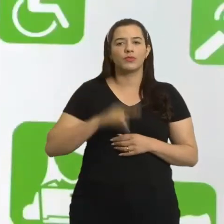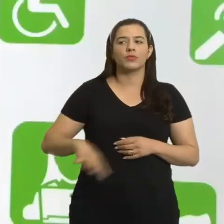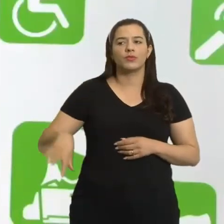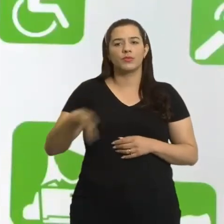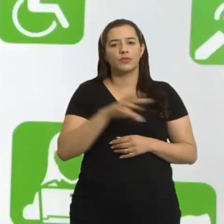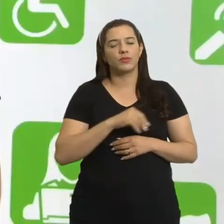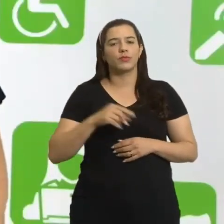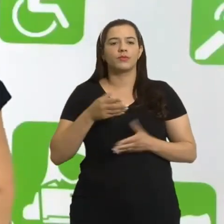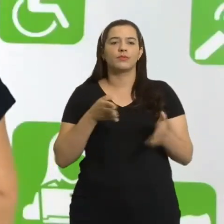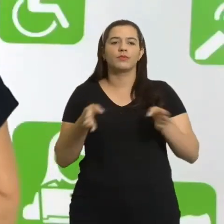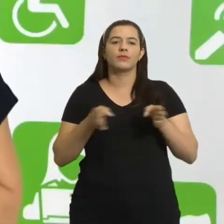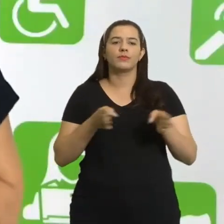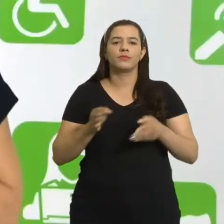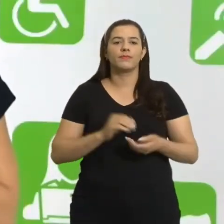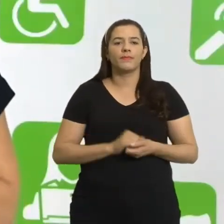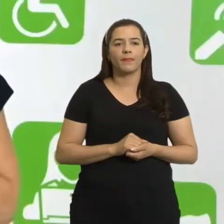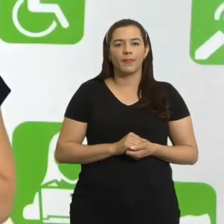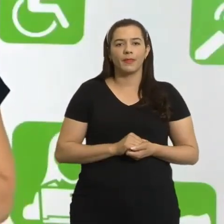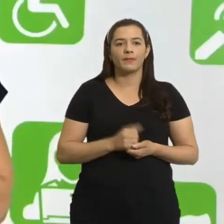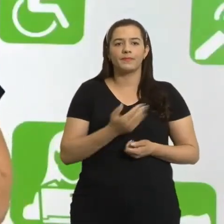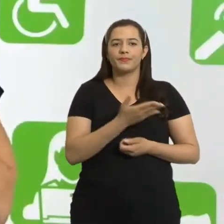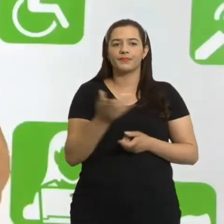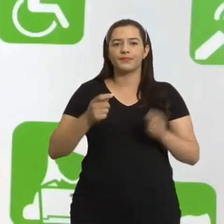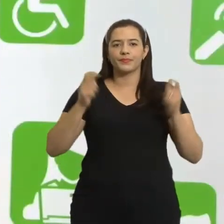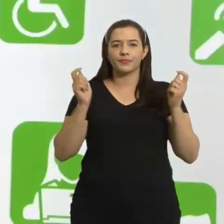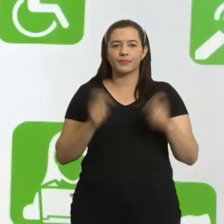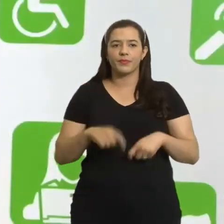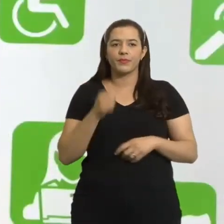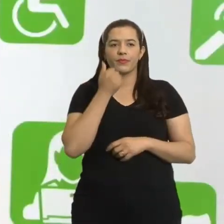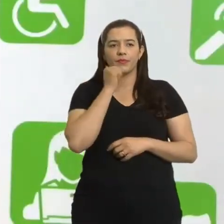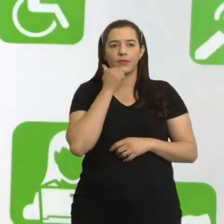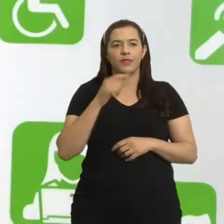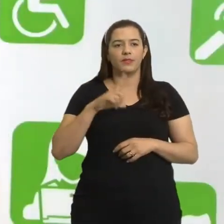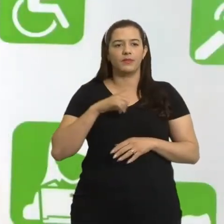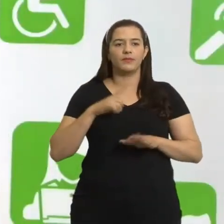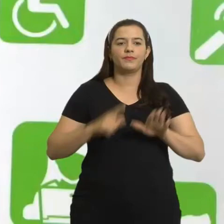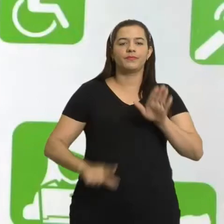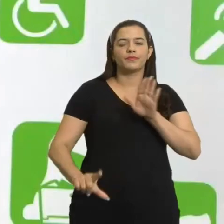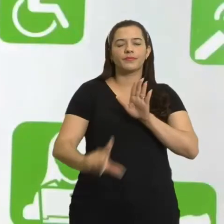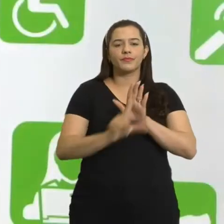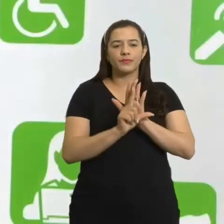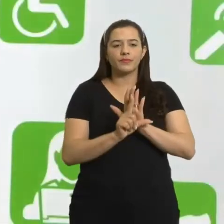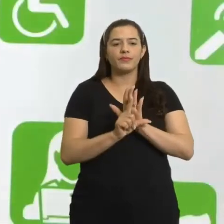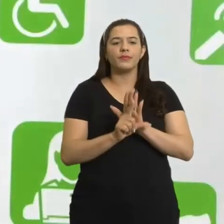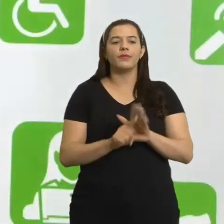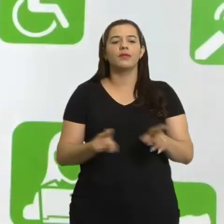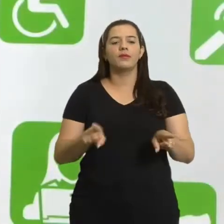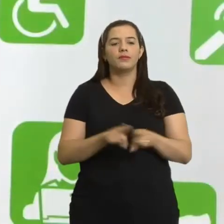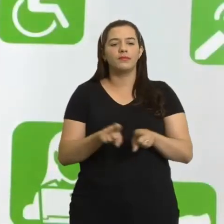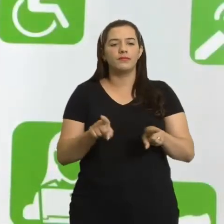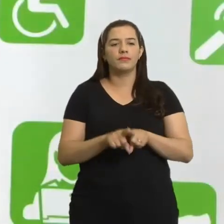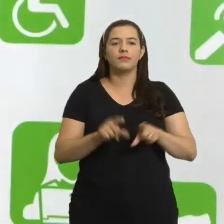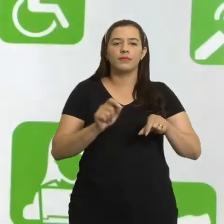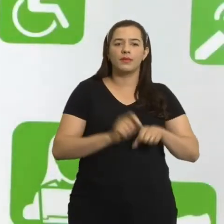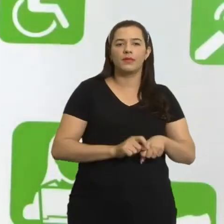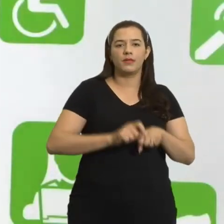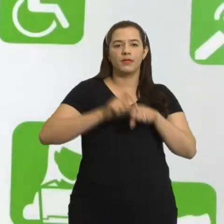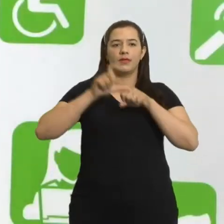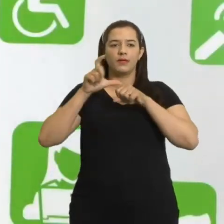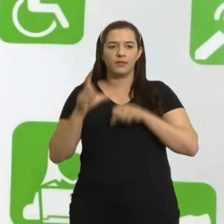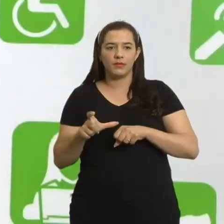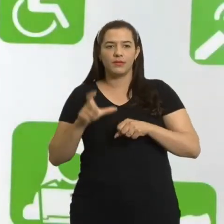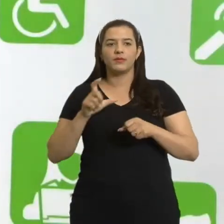longo dos tempos. O conhecimento científico ele estabelece leis, ele promove também o crescimento e